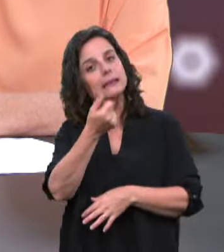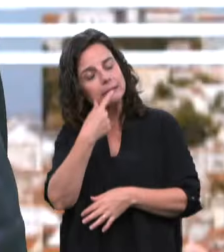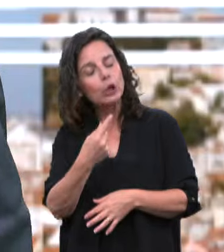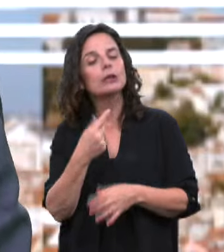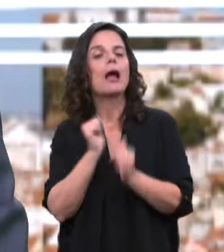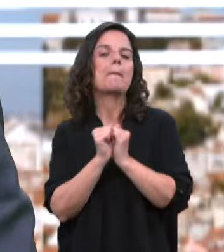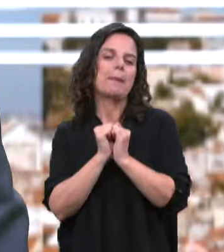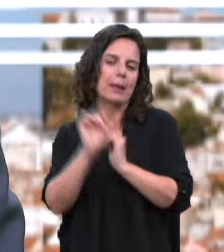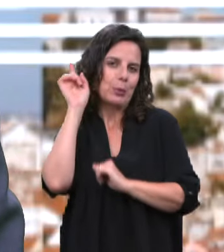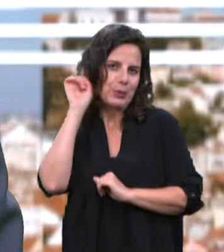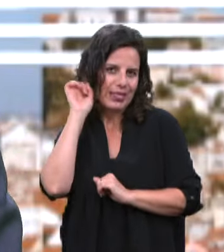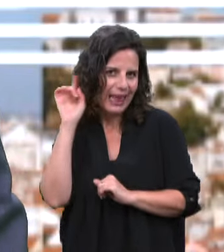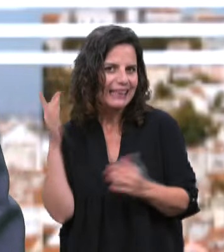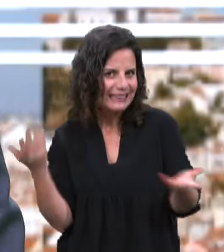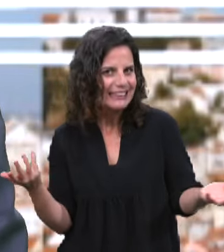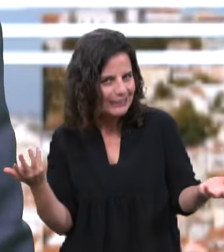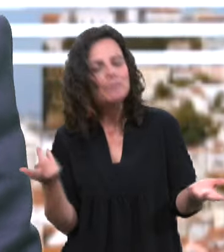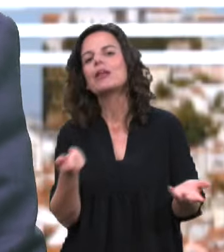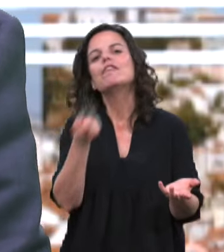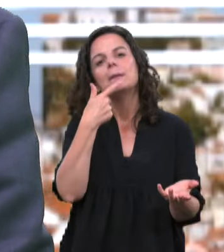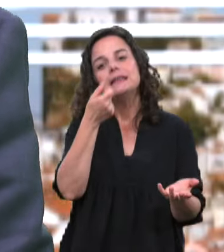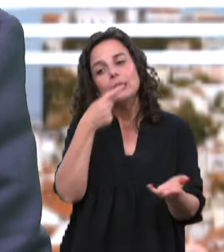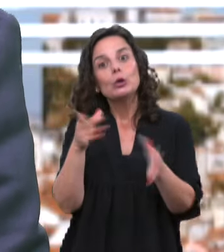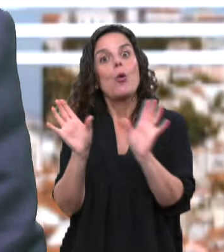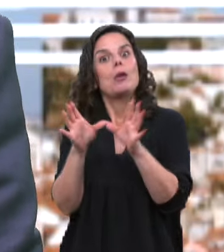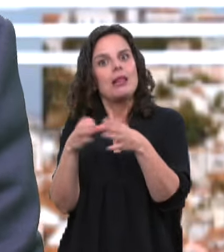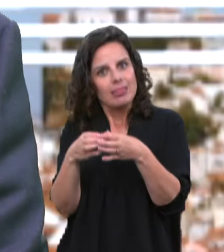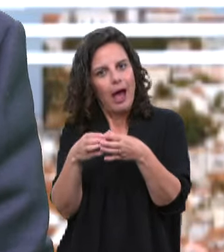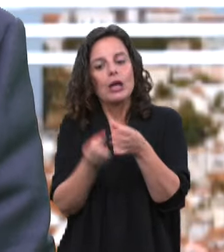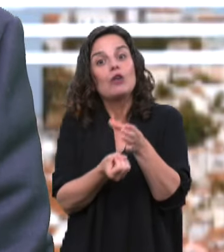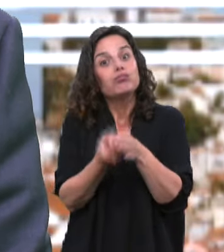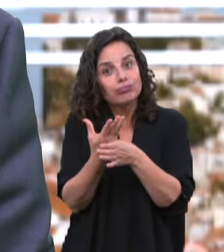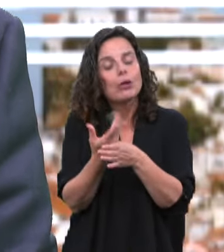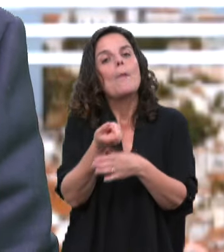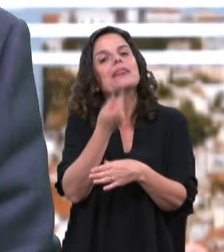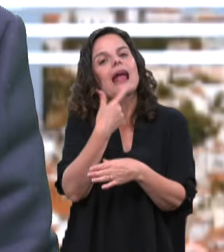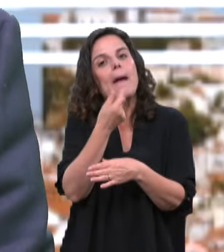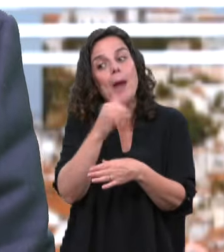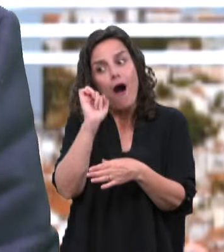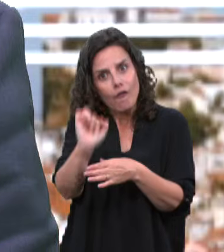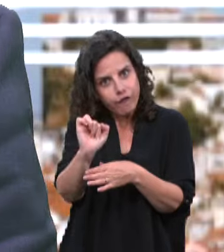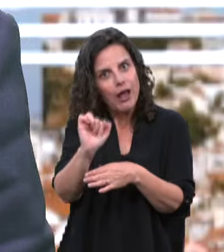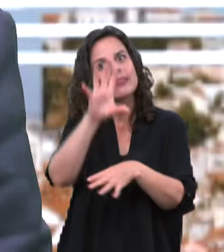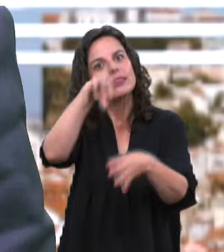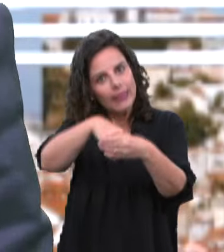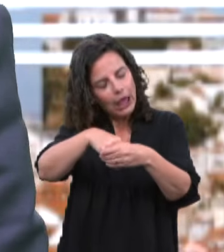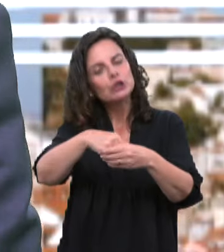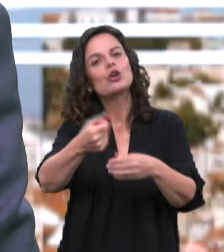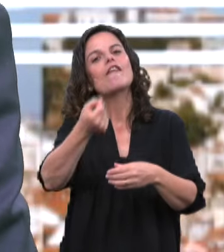ter um papel importante. Os farmacêuticos comunitários que produziam medicamentos, nas suas